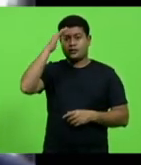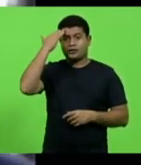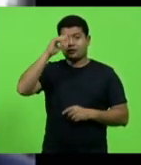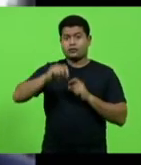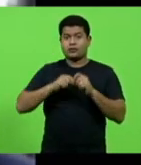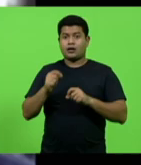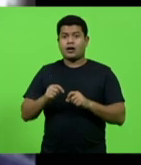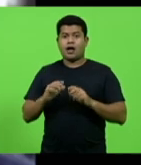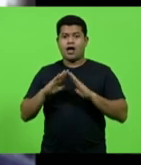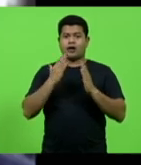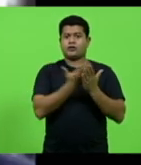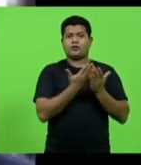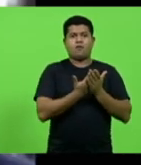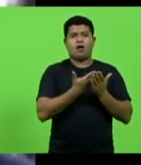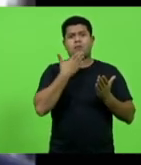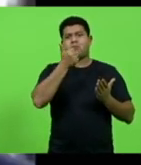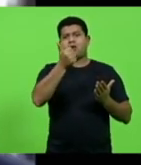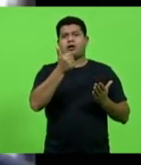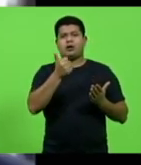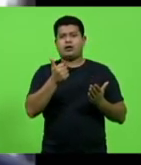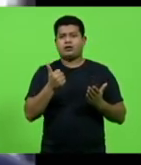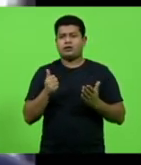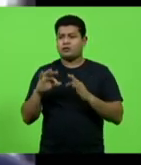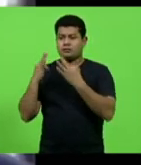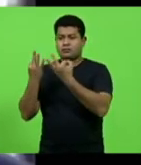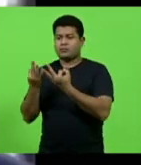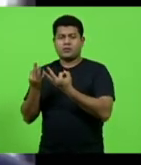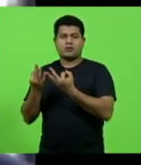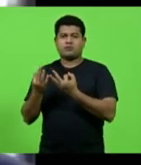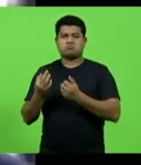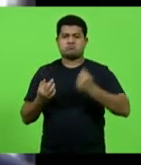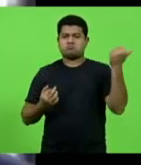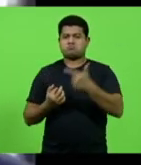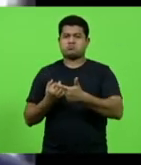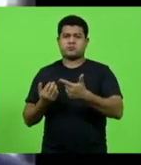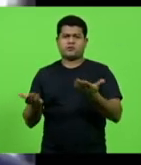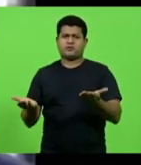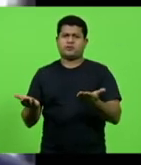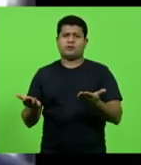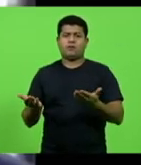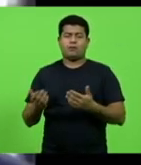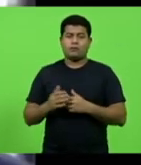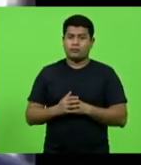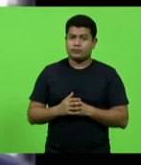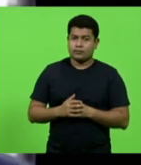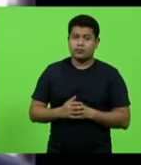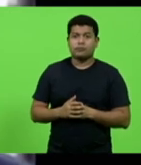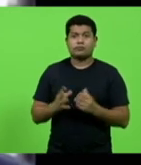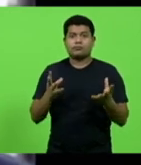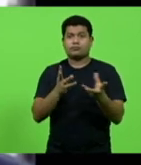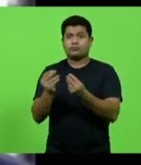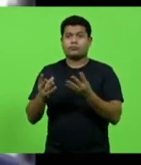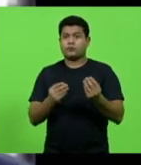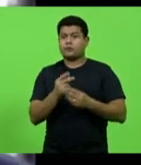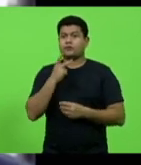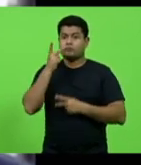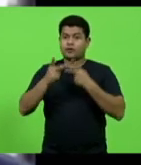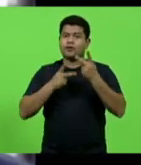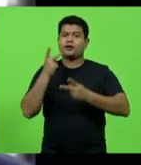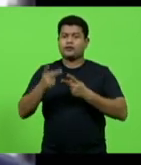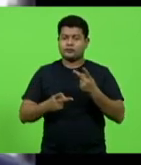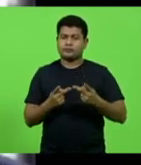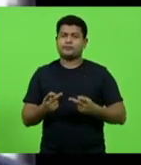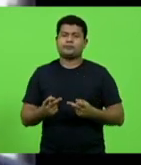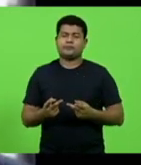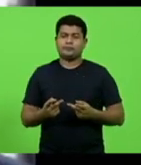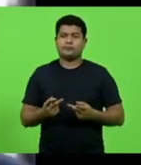que a família, que toda escola é melhor do que qualquer família. É isso que tem sido dito em alguns contextos, né? E